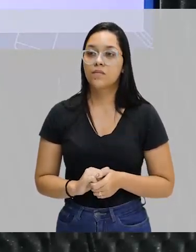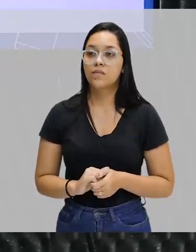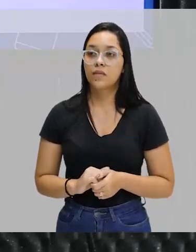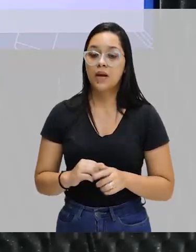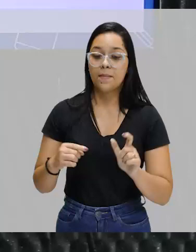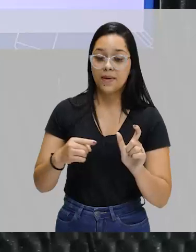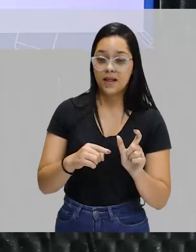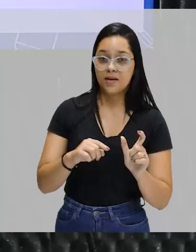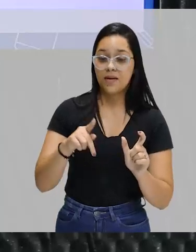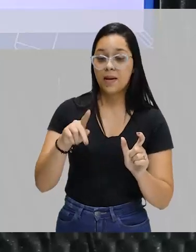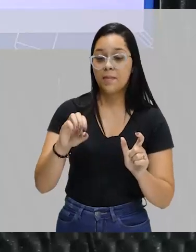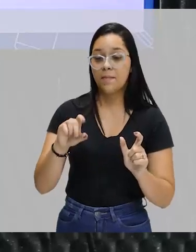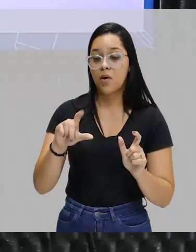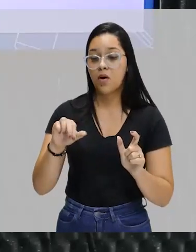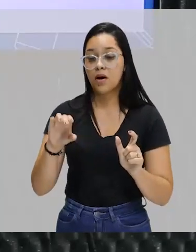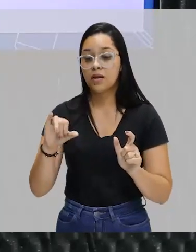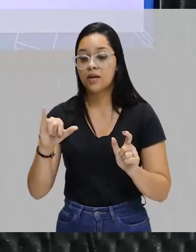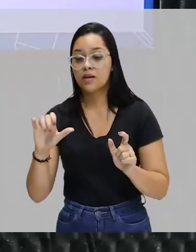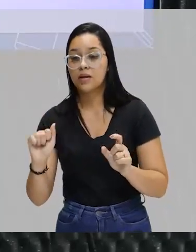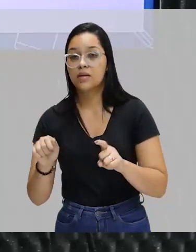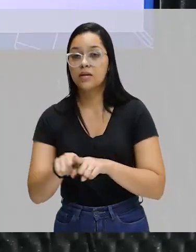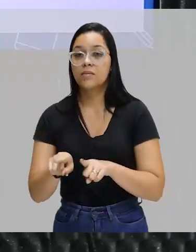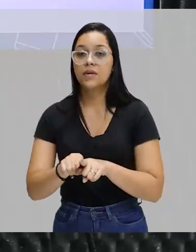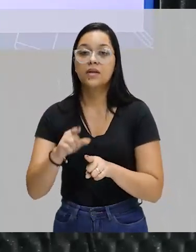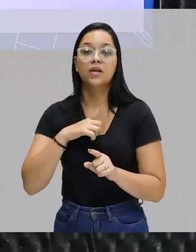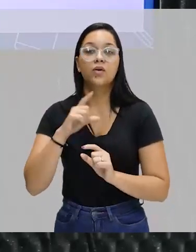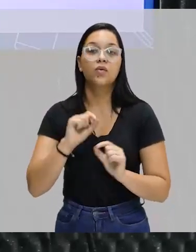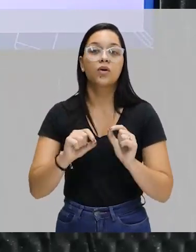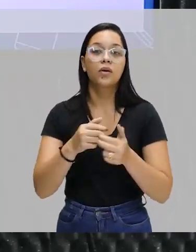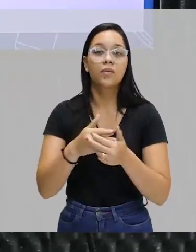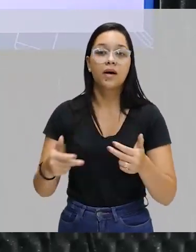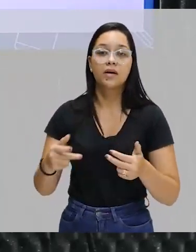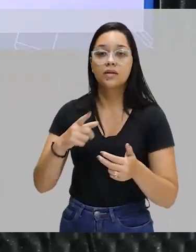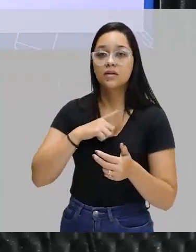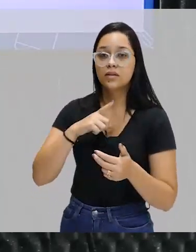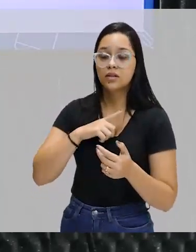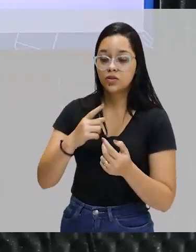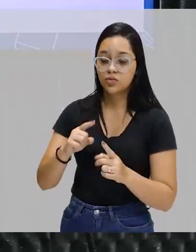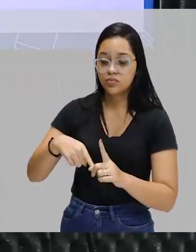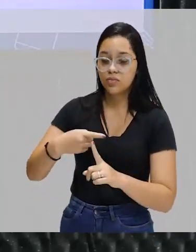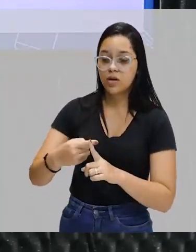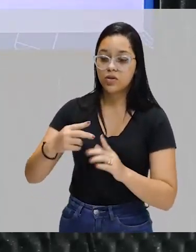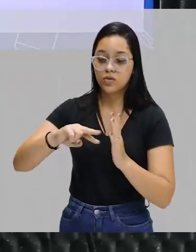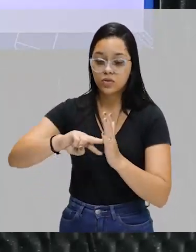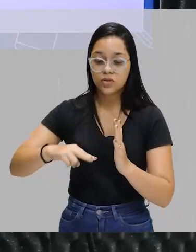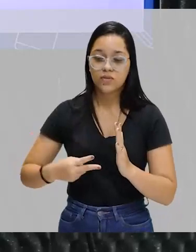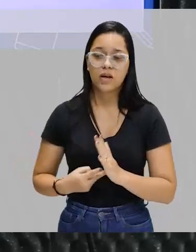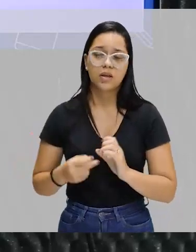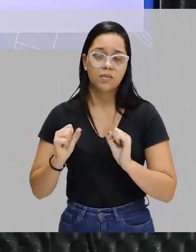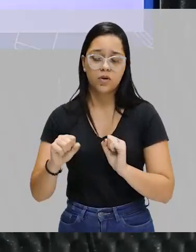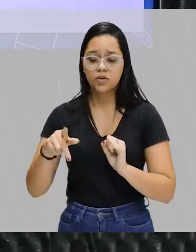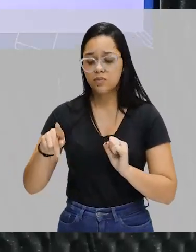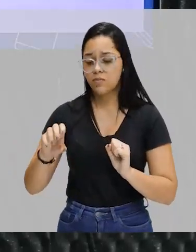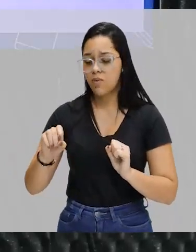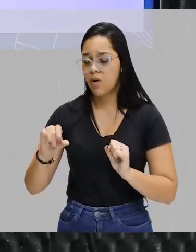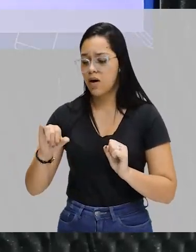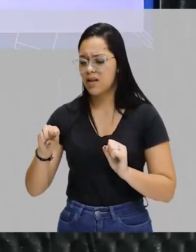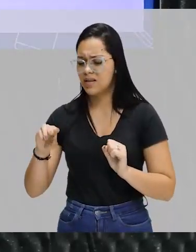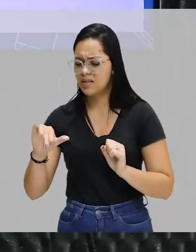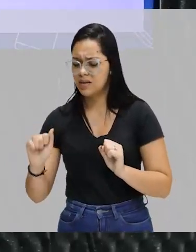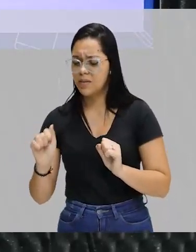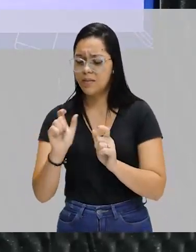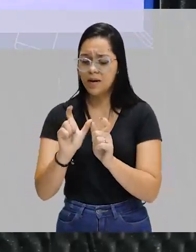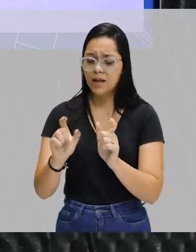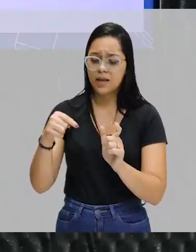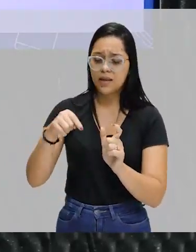que a palavra é polissêmica, ou seja, ela tem mais de um significado. Polissêmica, uma